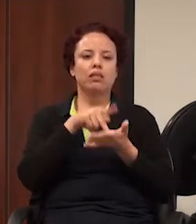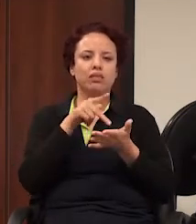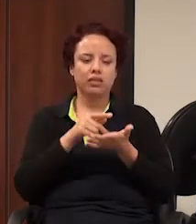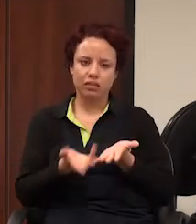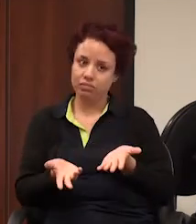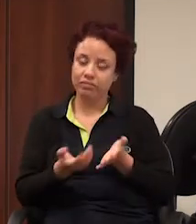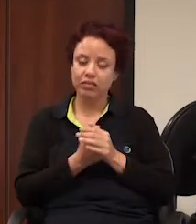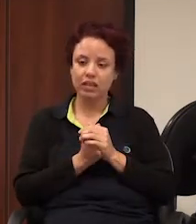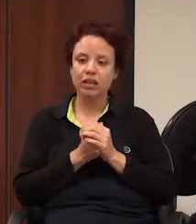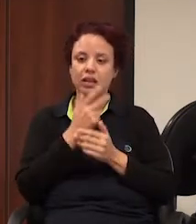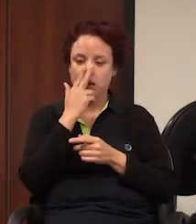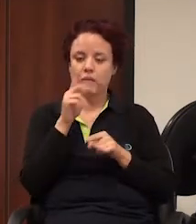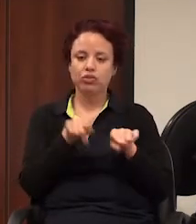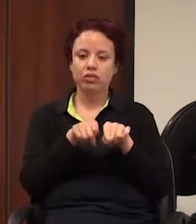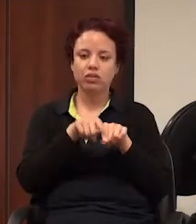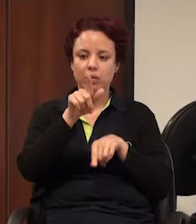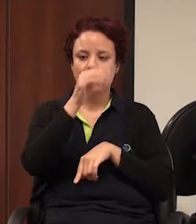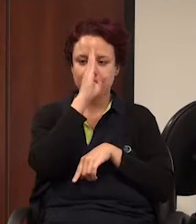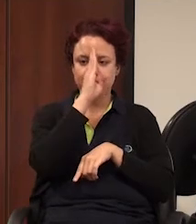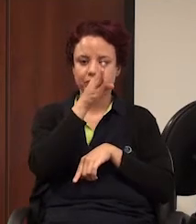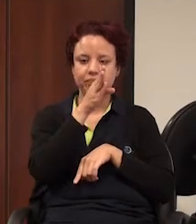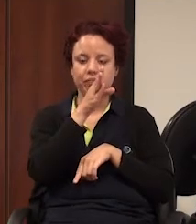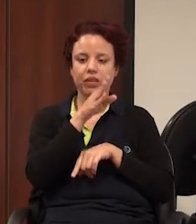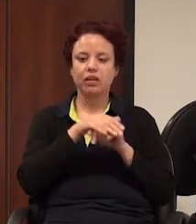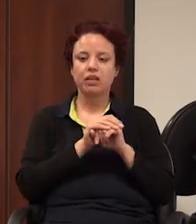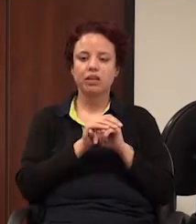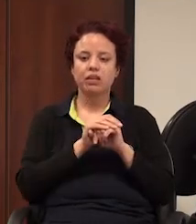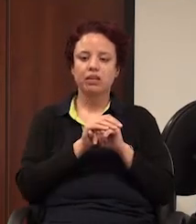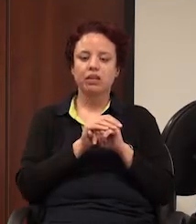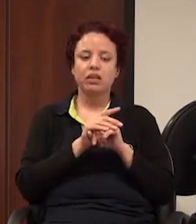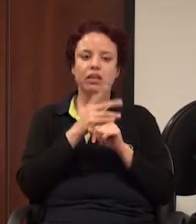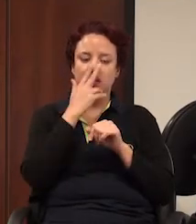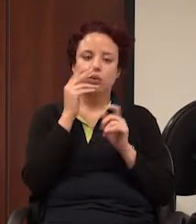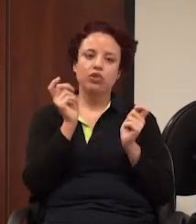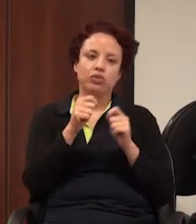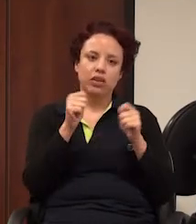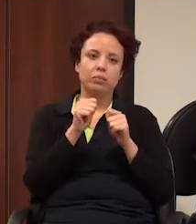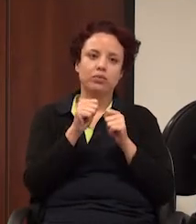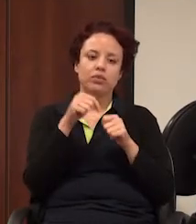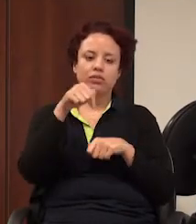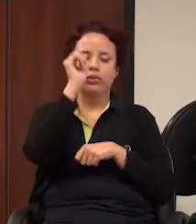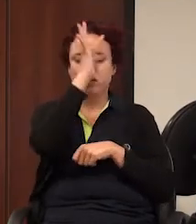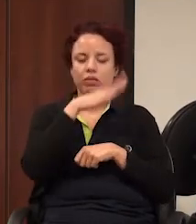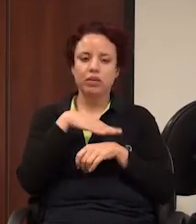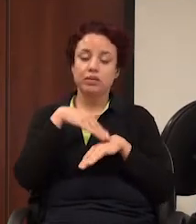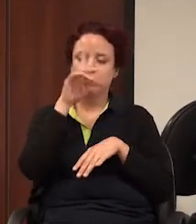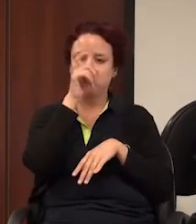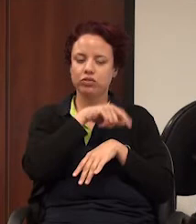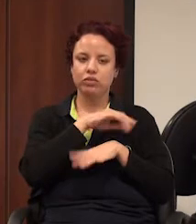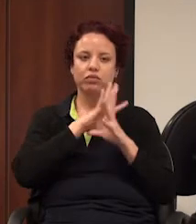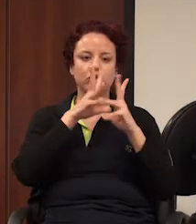né, uma coisa também que é essencial, né, e que a gente se depara muito no Brasil, isso em todas